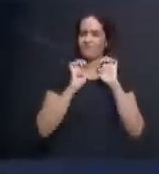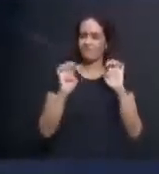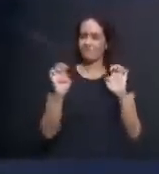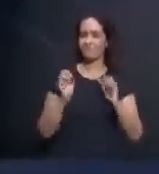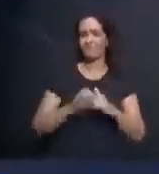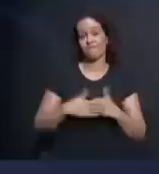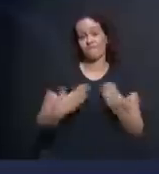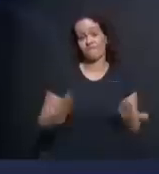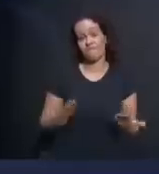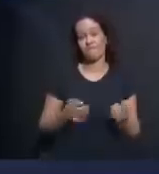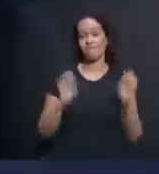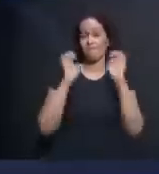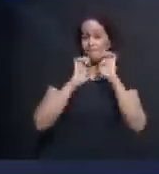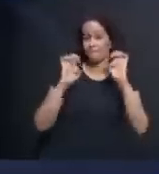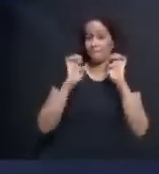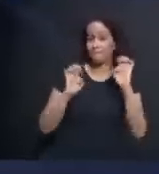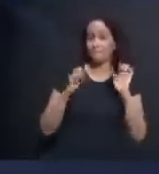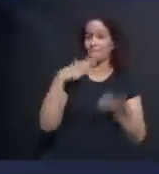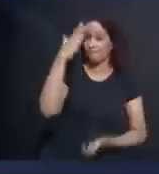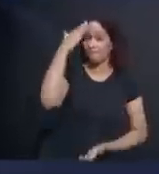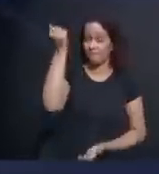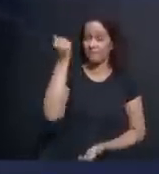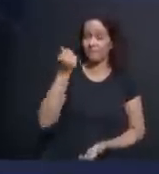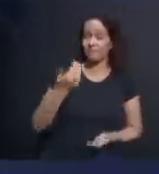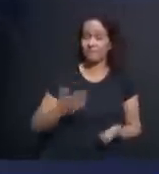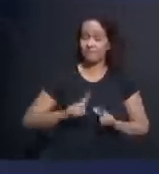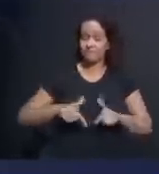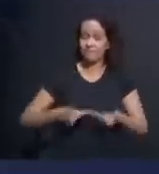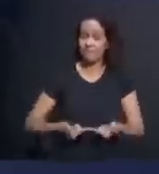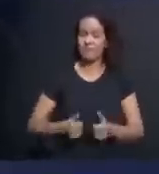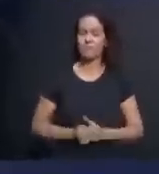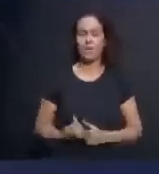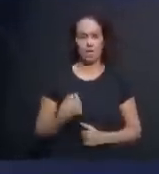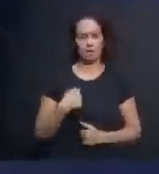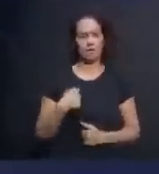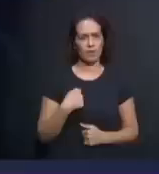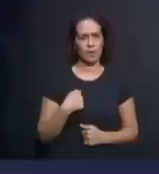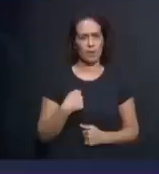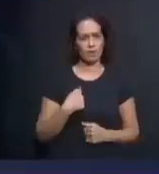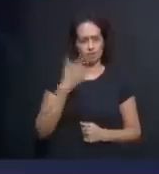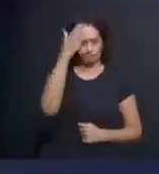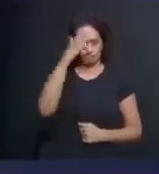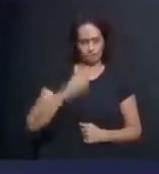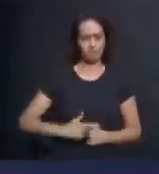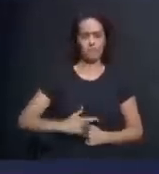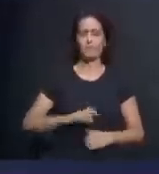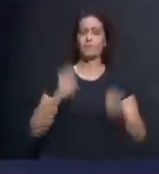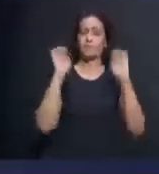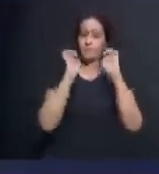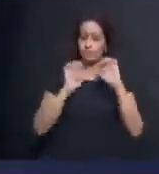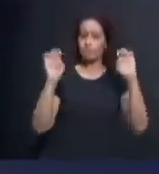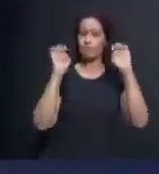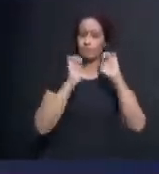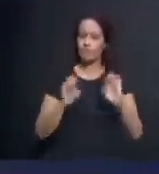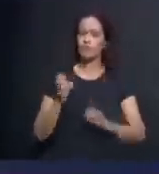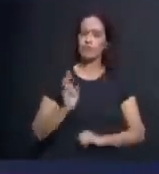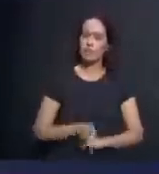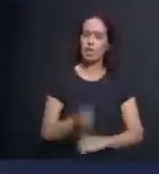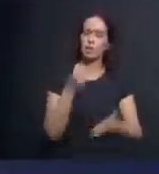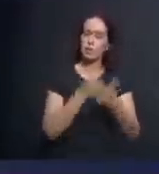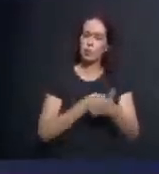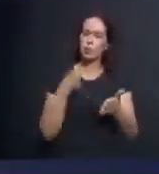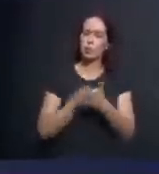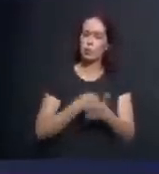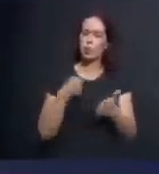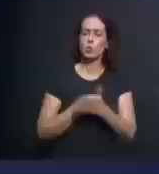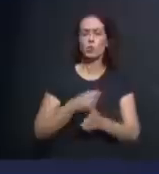É a coisa que o evangelista faz. E eu sou... E como tudo, é isso que eu sou, e sempre luto, todos os